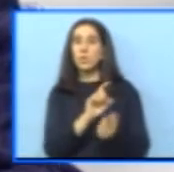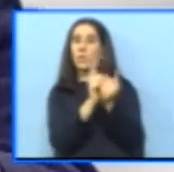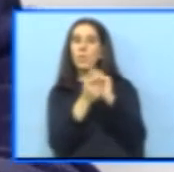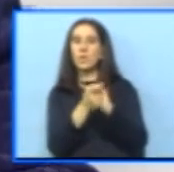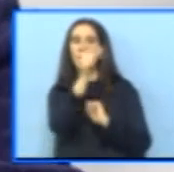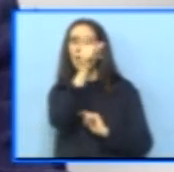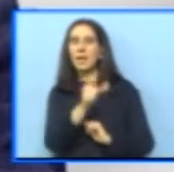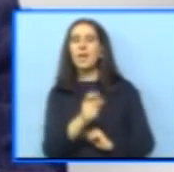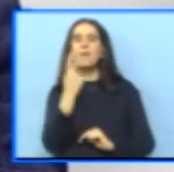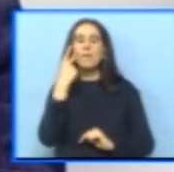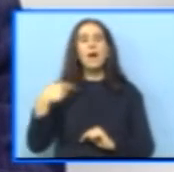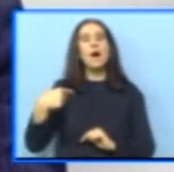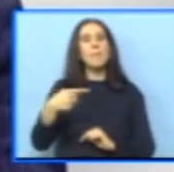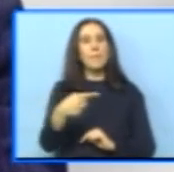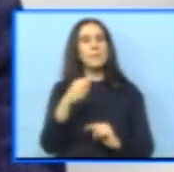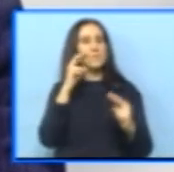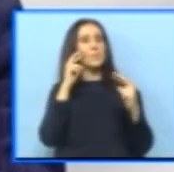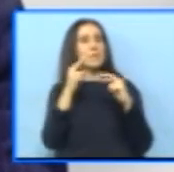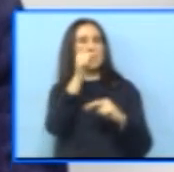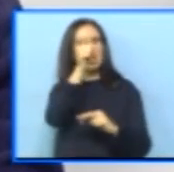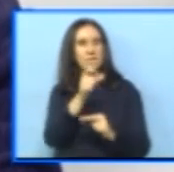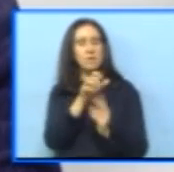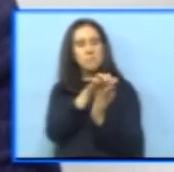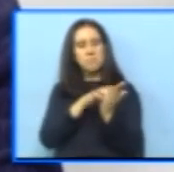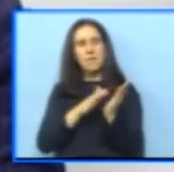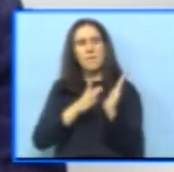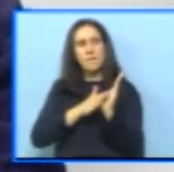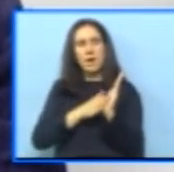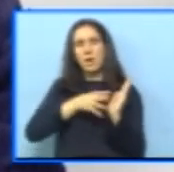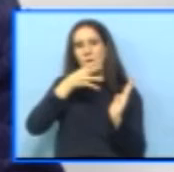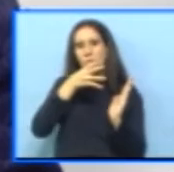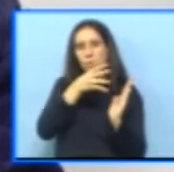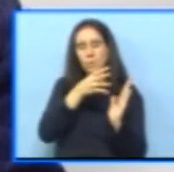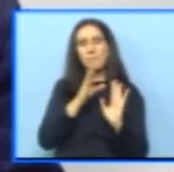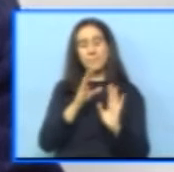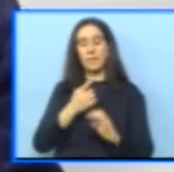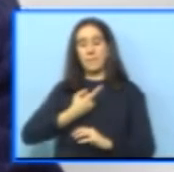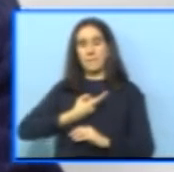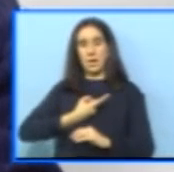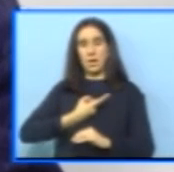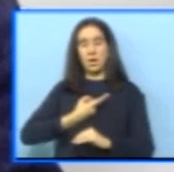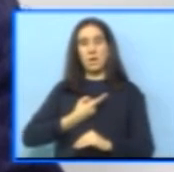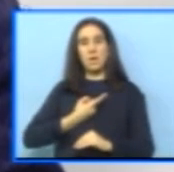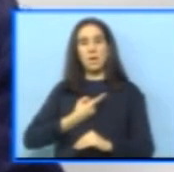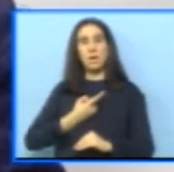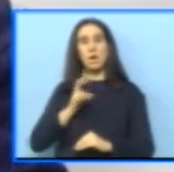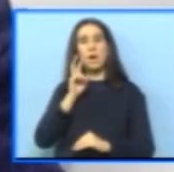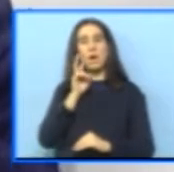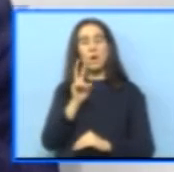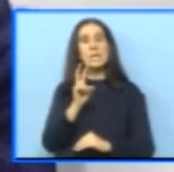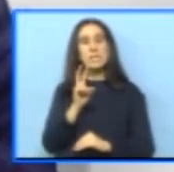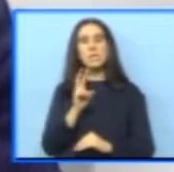muito mais de vivência. Começa a narrar muitos factos. Aqui temos de olhar para a